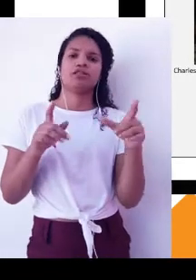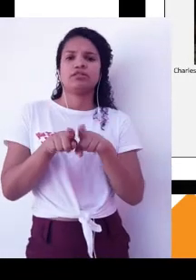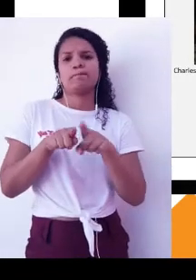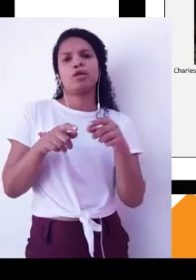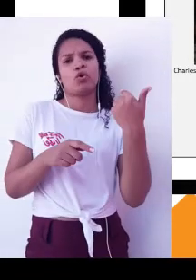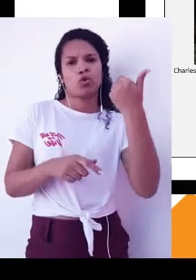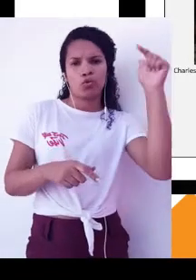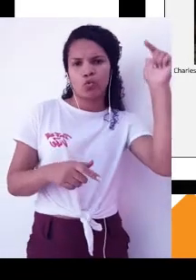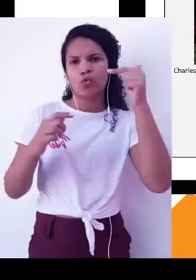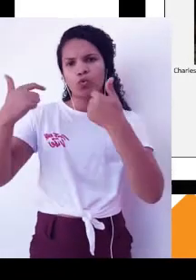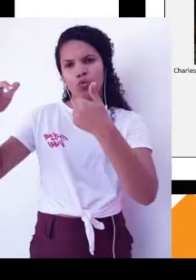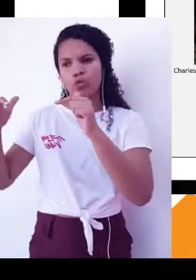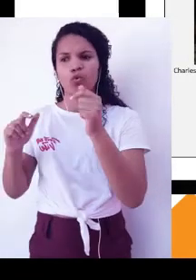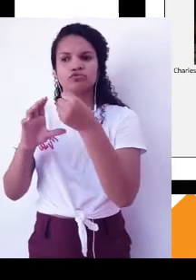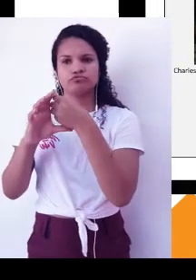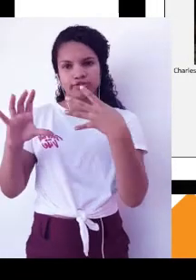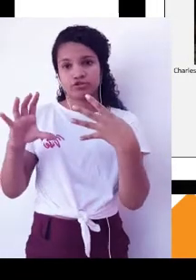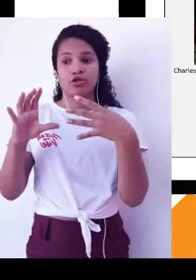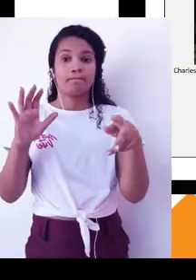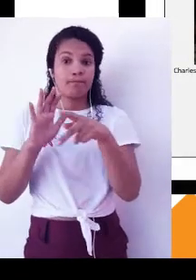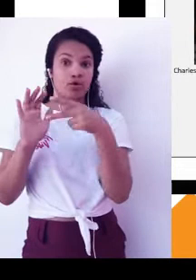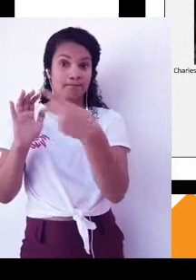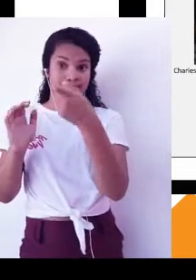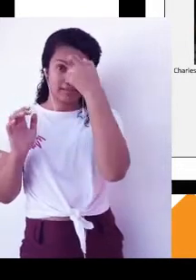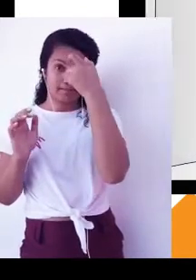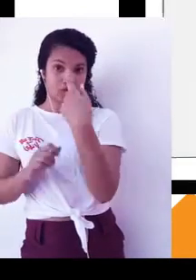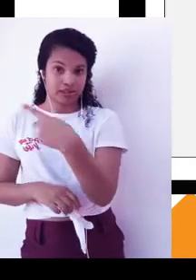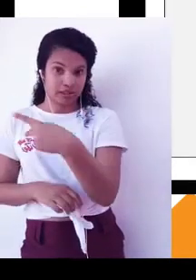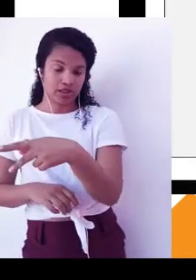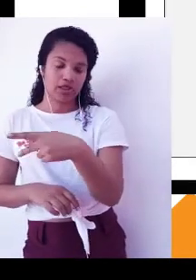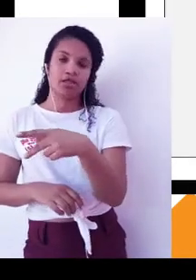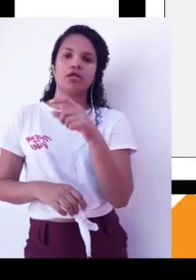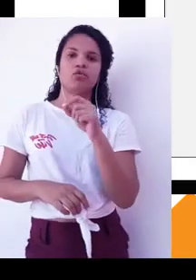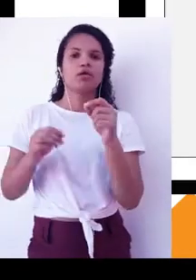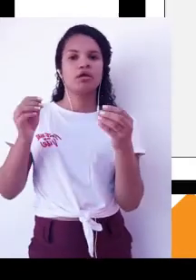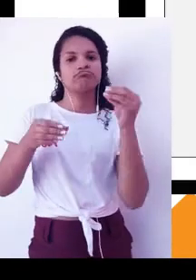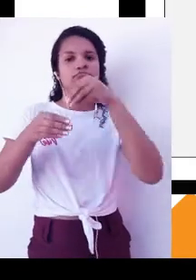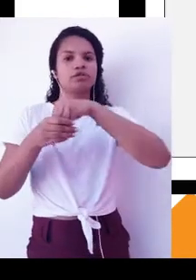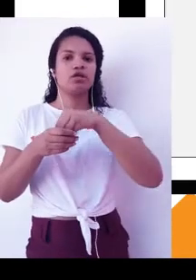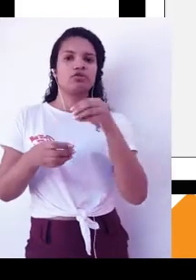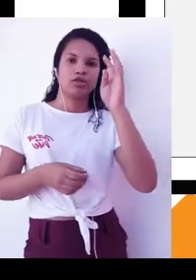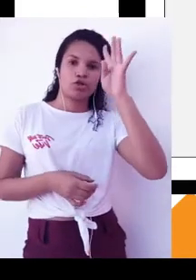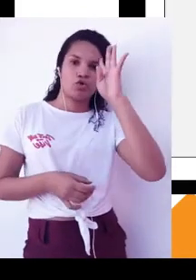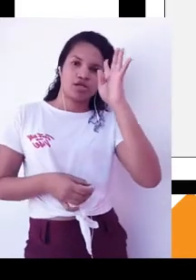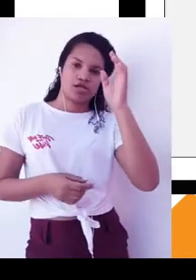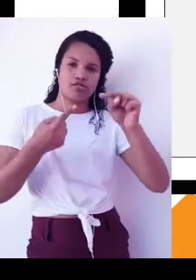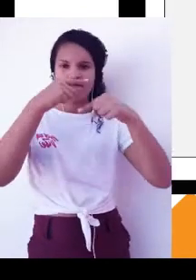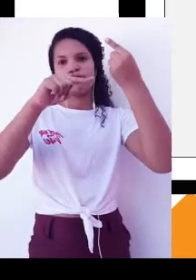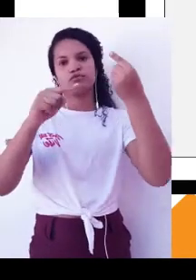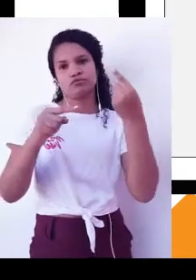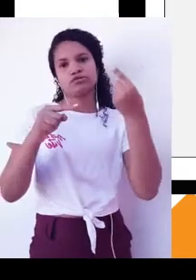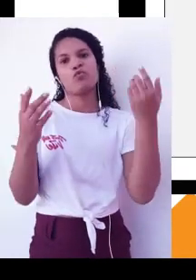aspectos do pensamento de Darwin foram incorporadas à teoria da evolução como a gente entende